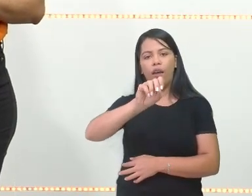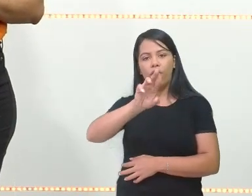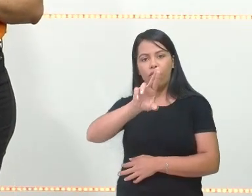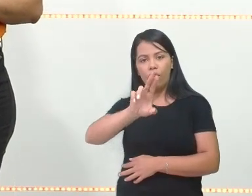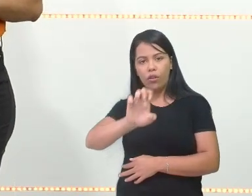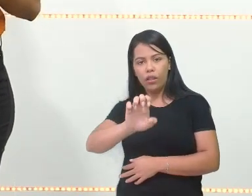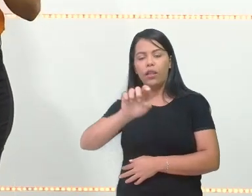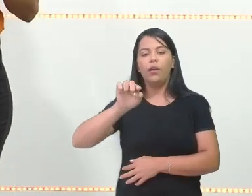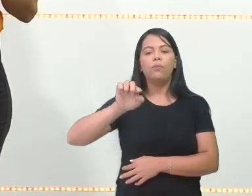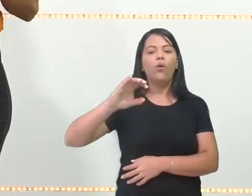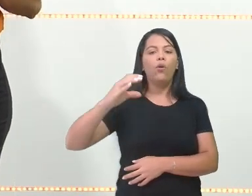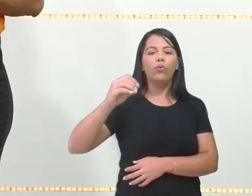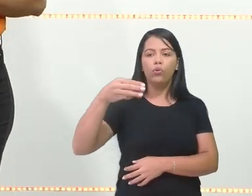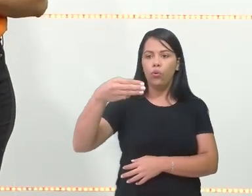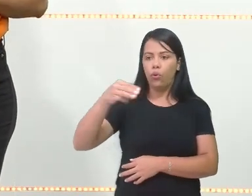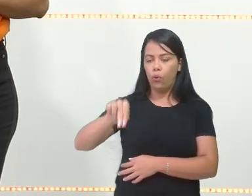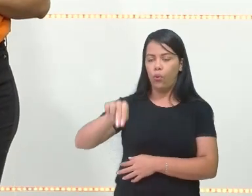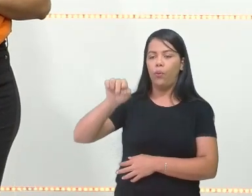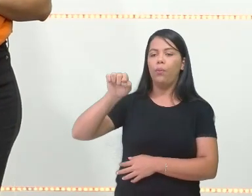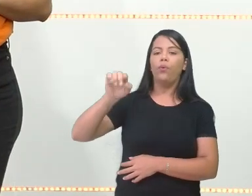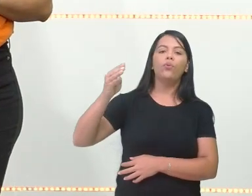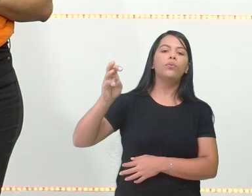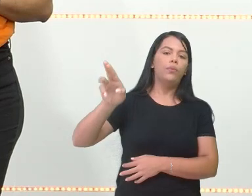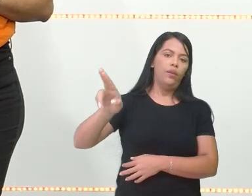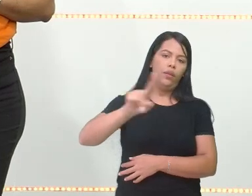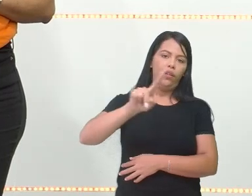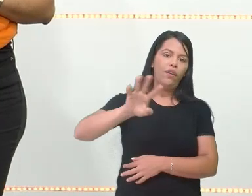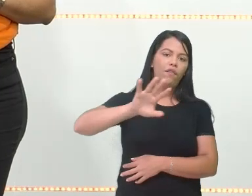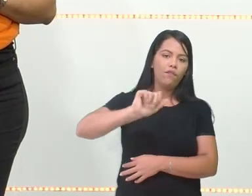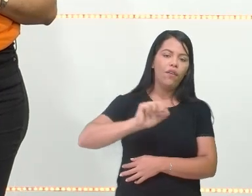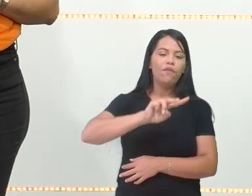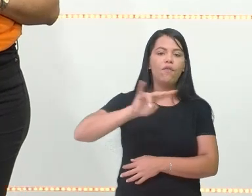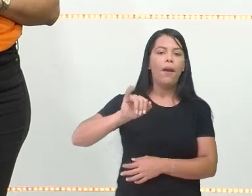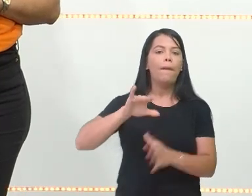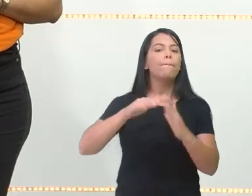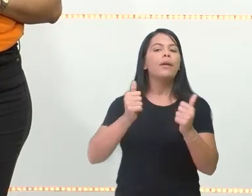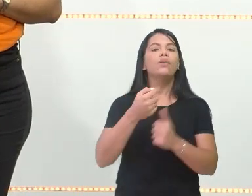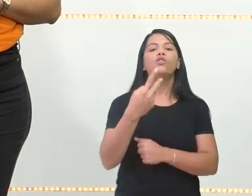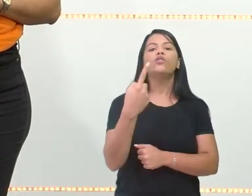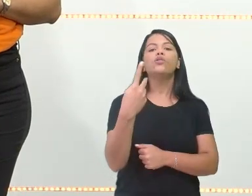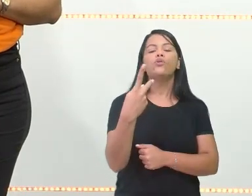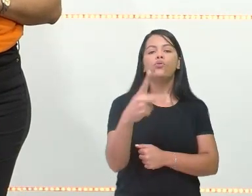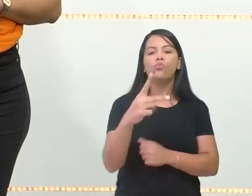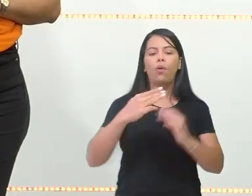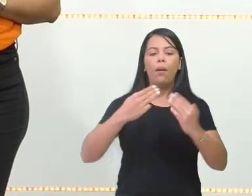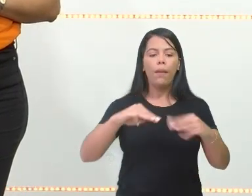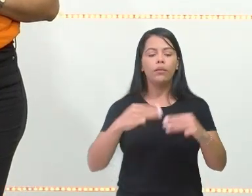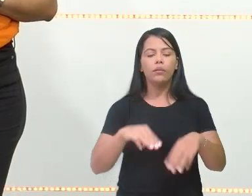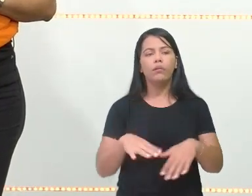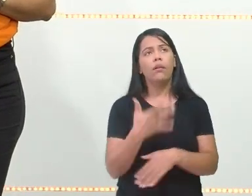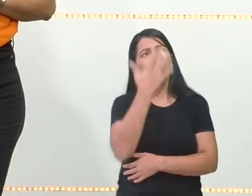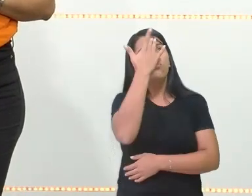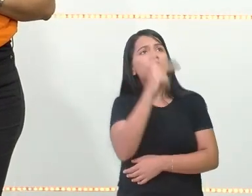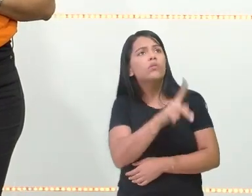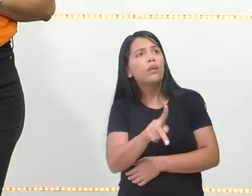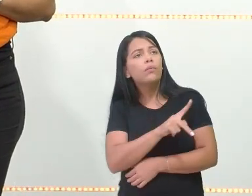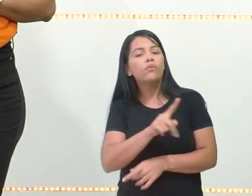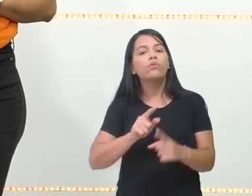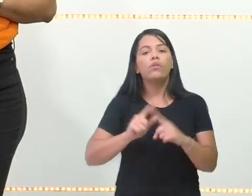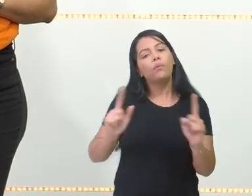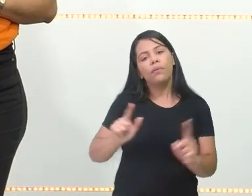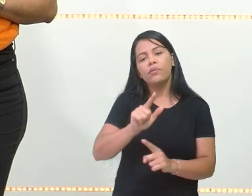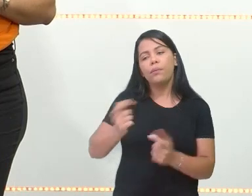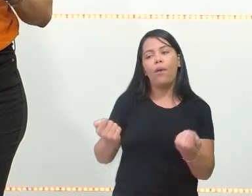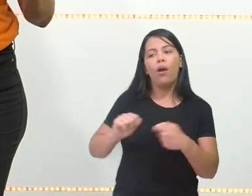www.arvore.com.br, tá? Vai pedir a sua matrícula. Professora Keise, eu não sei minha matrícula. Pede na sua escola. Fala com sua professora,